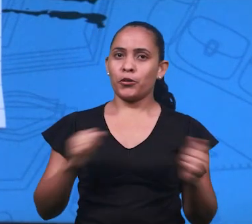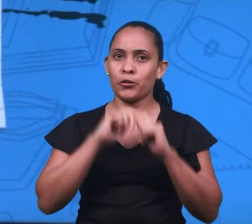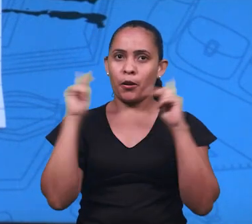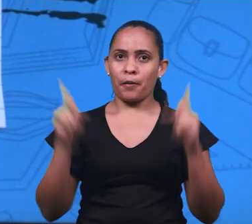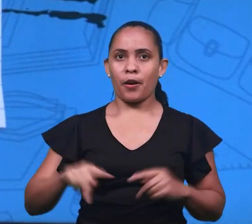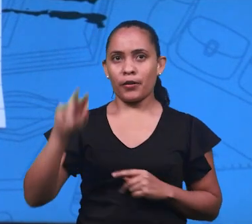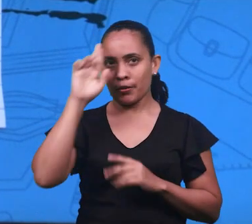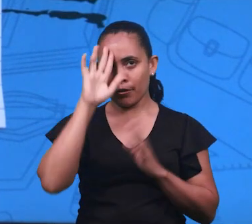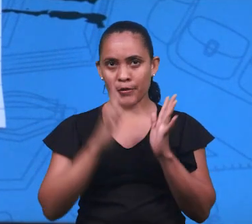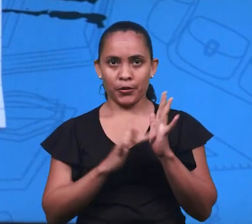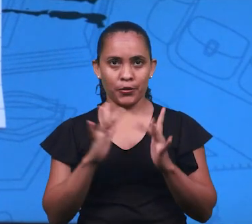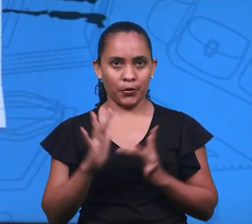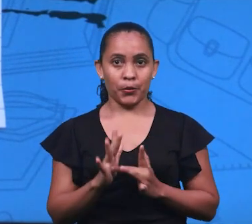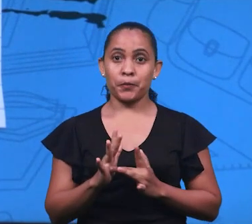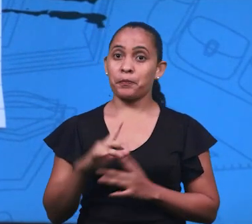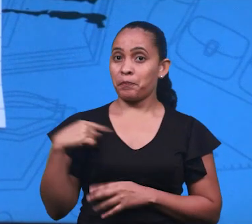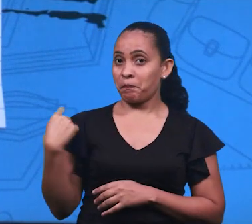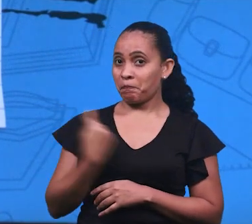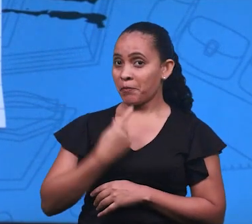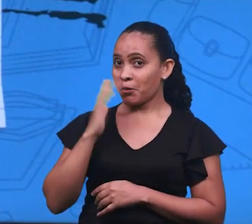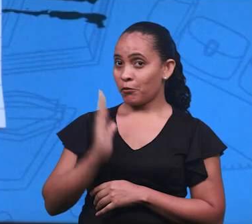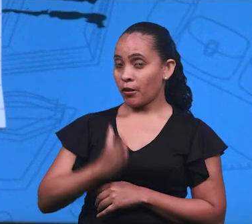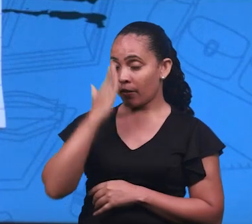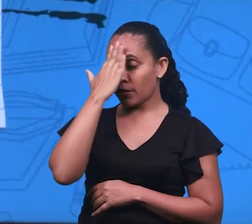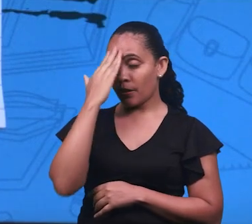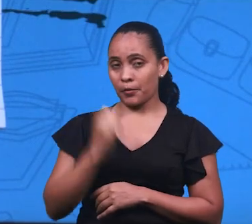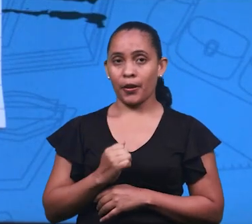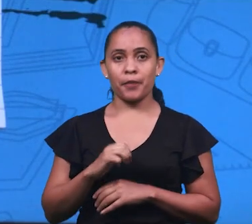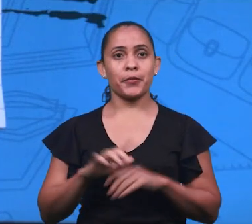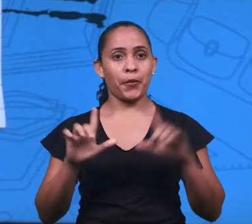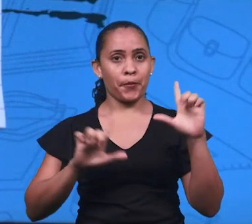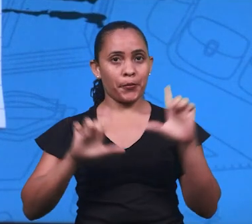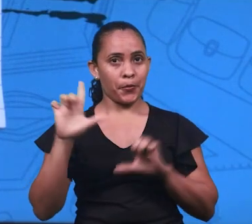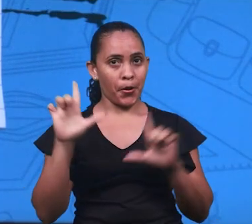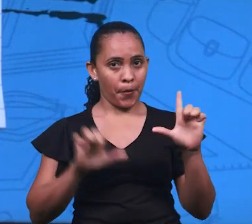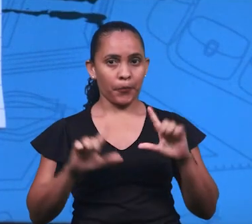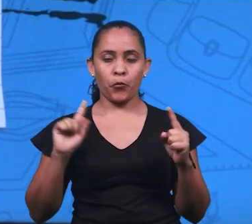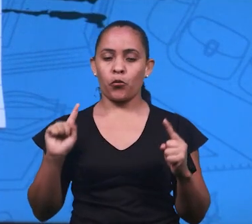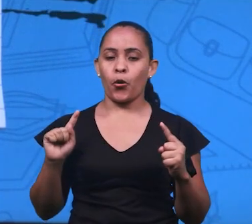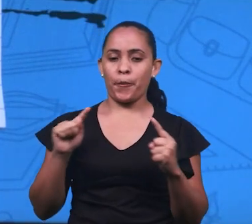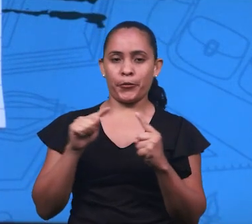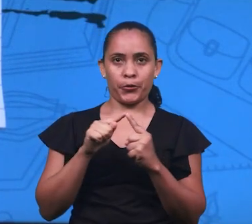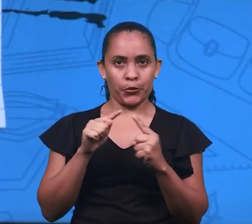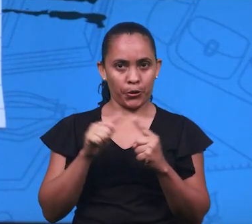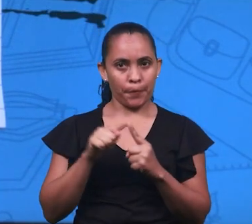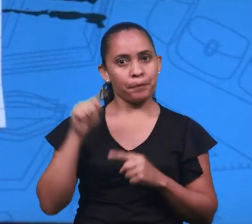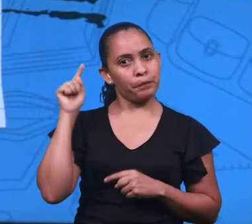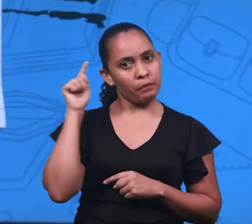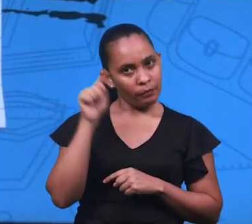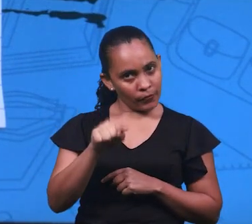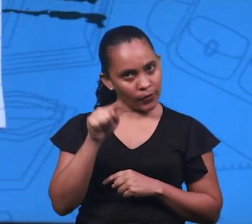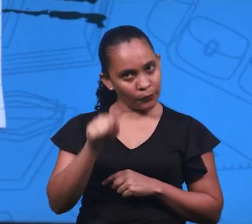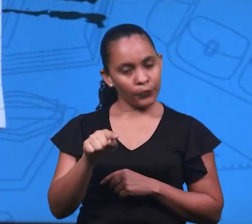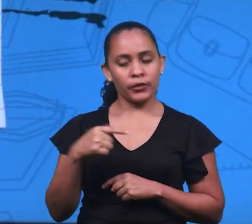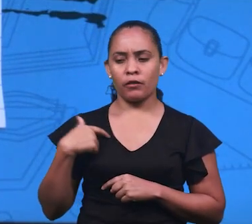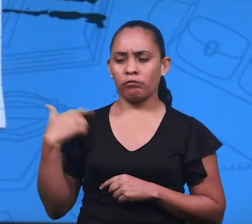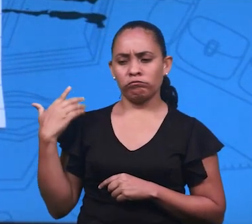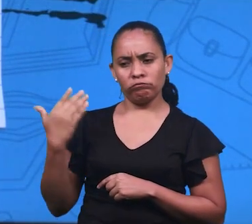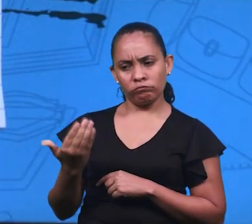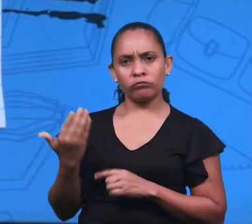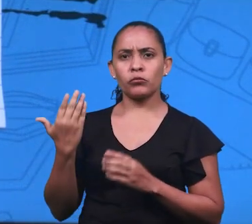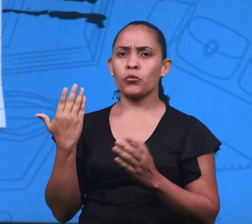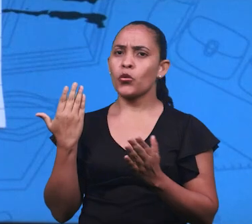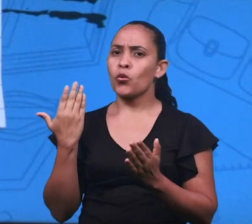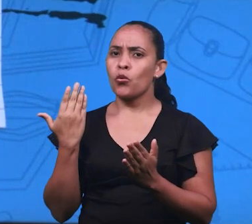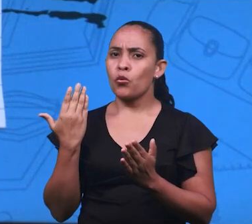Jesus. Como já sabemos, é um programa que tem como finalidade tornar você competitivo